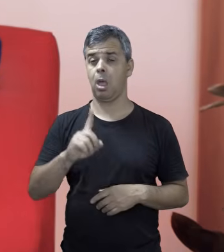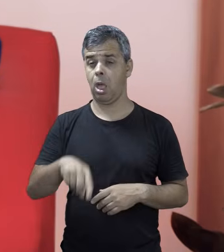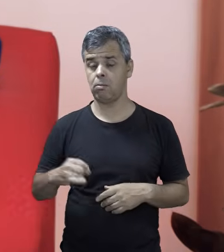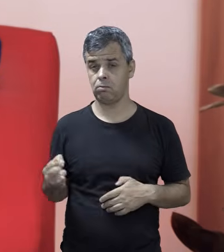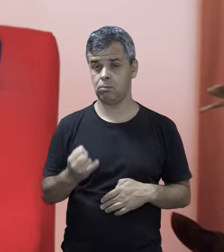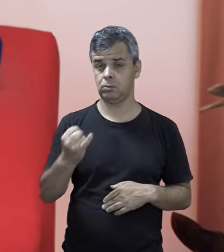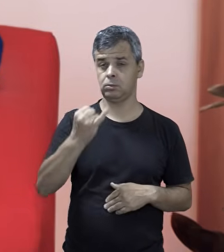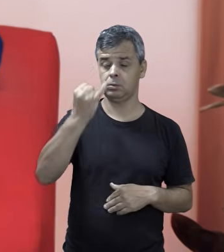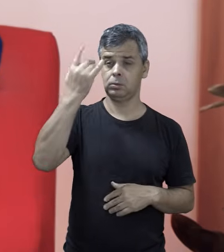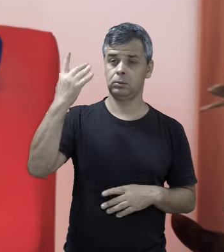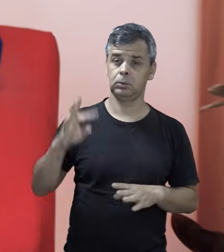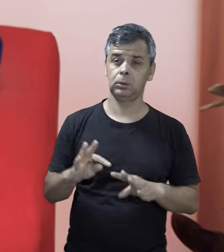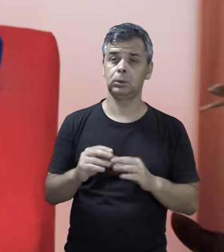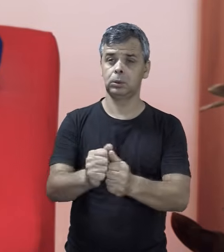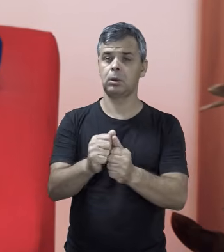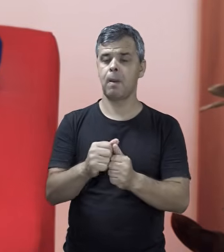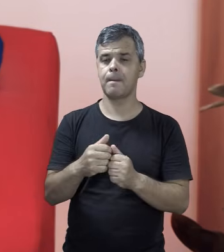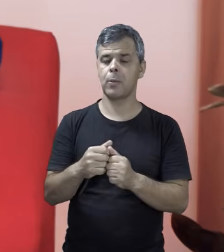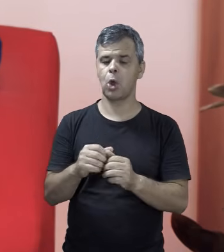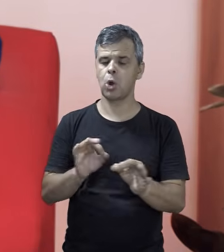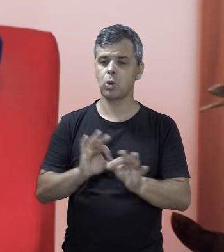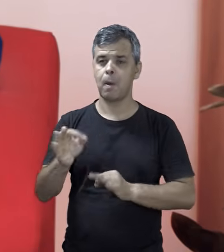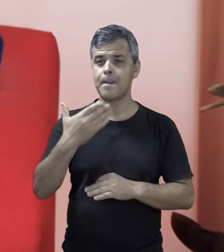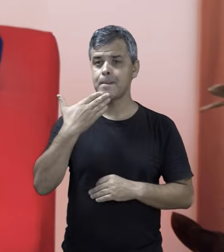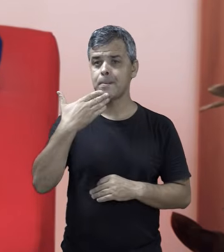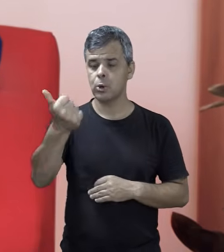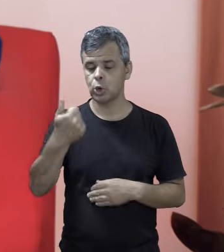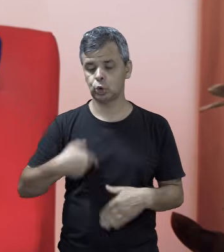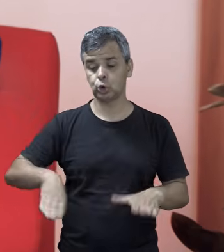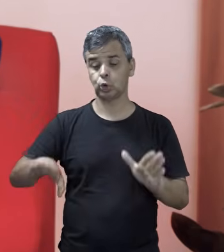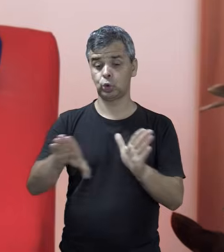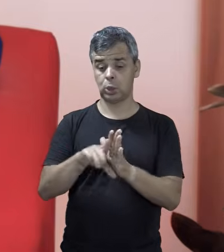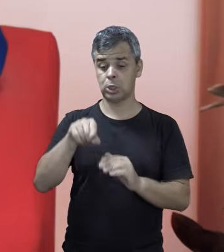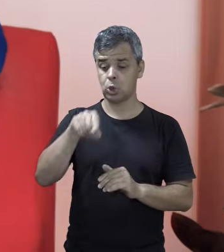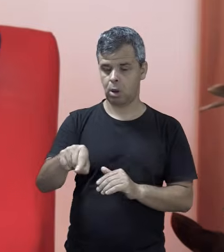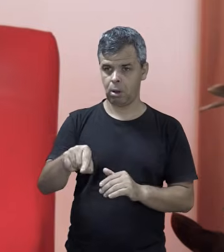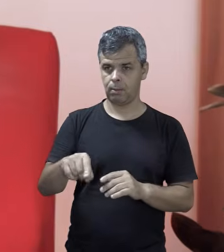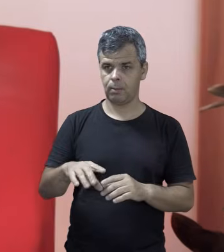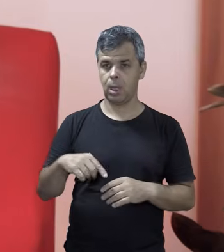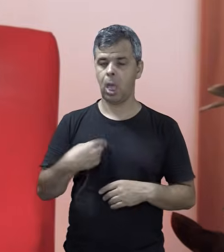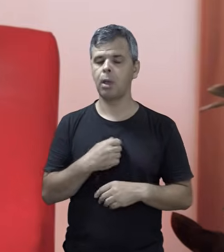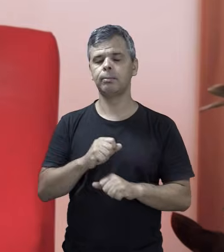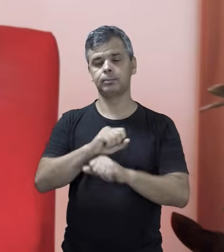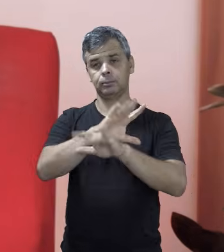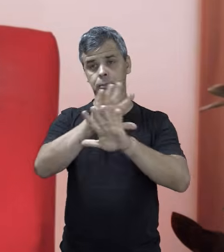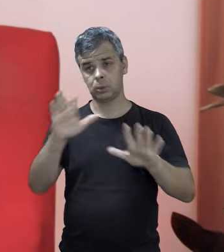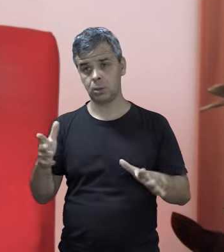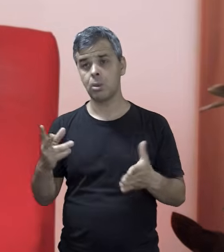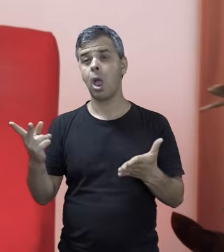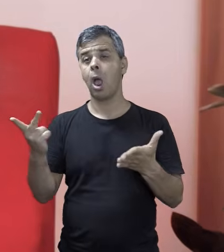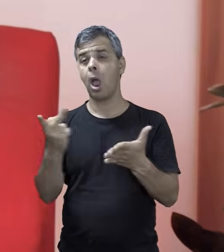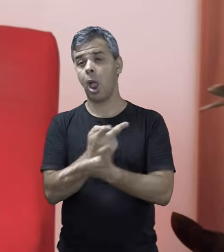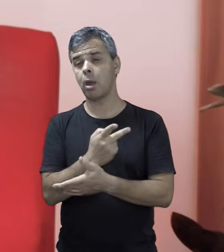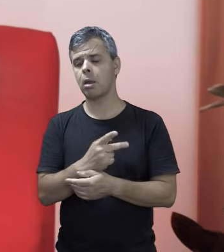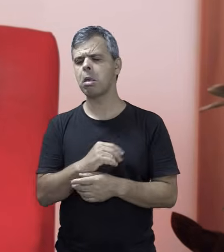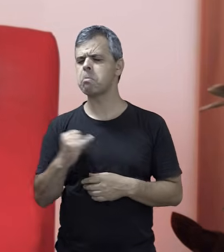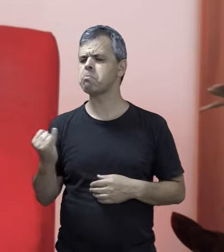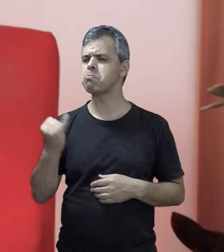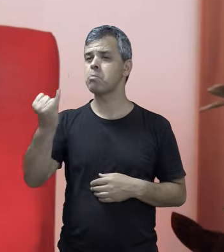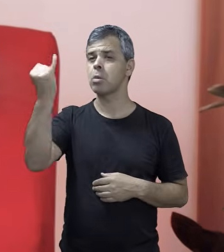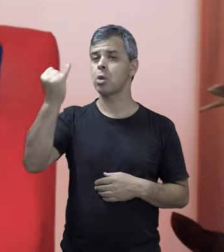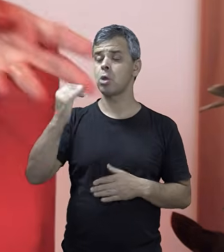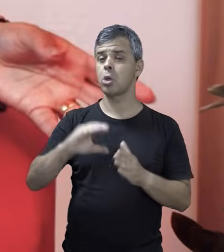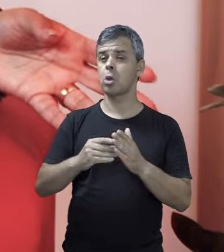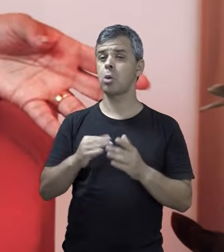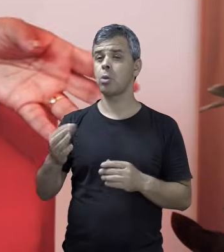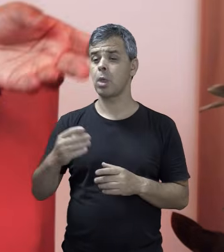necessário uma organização melhor para que a gente chegue nesse lugar. E é claro que acontece uma coisa que é interessante, que é do nosso